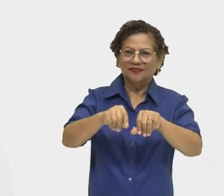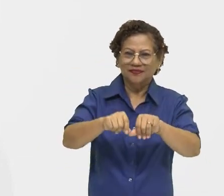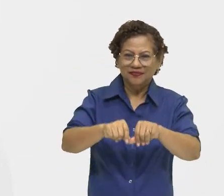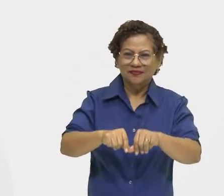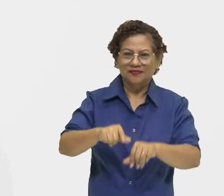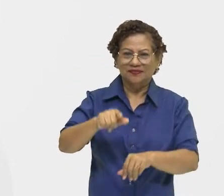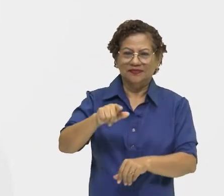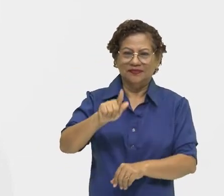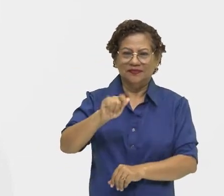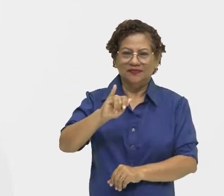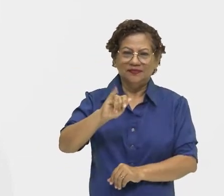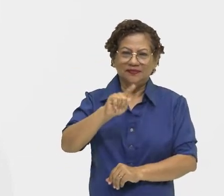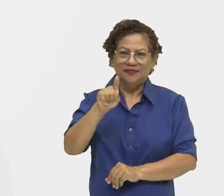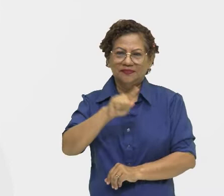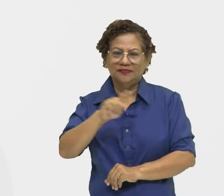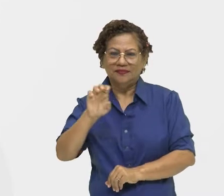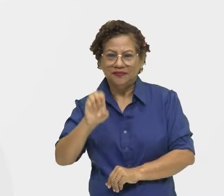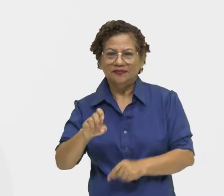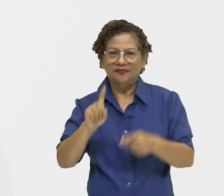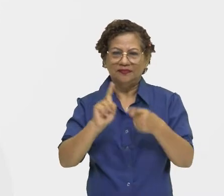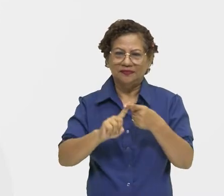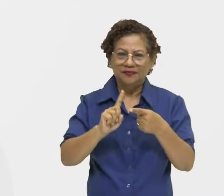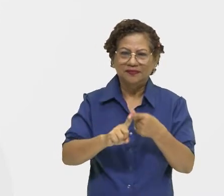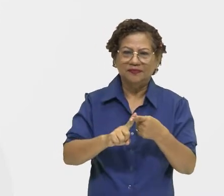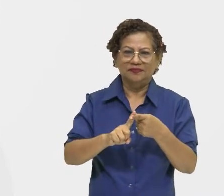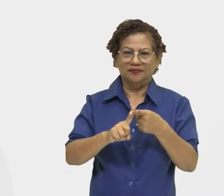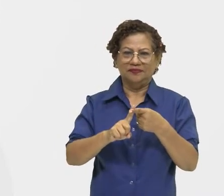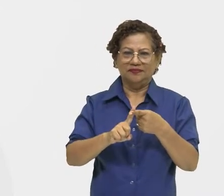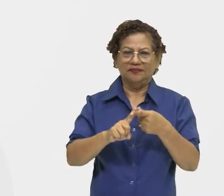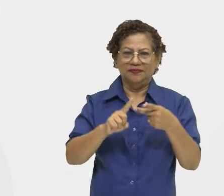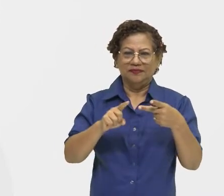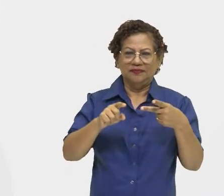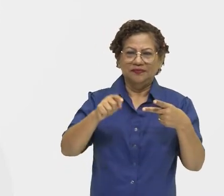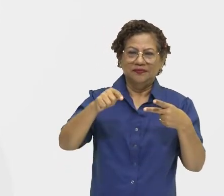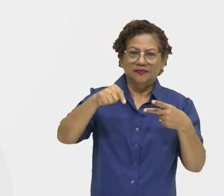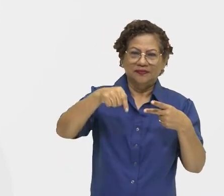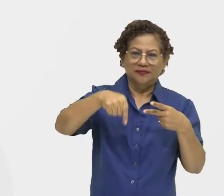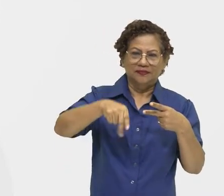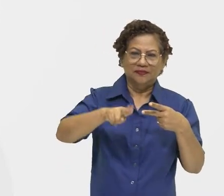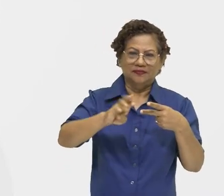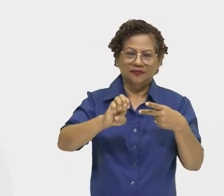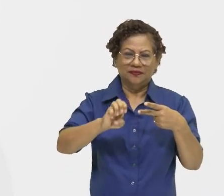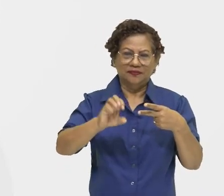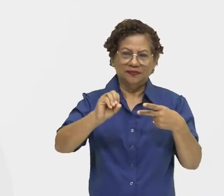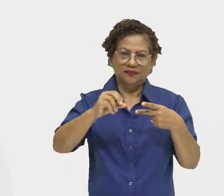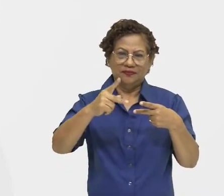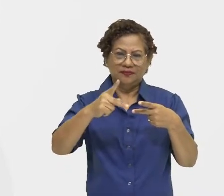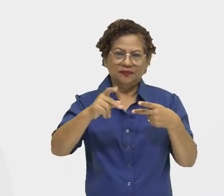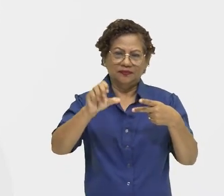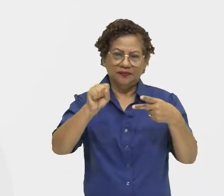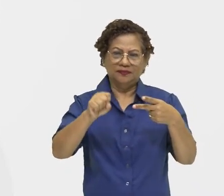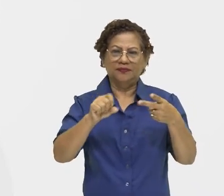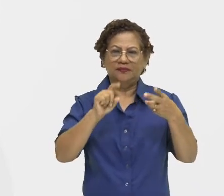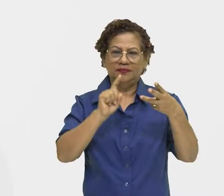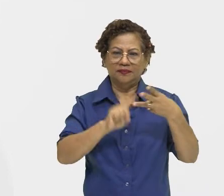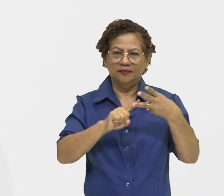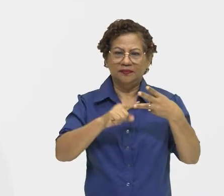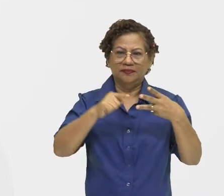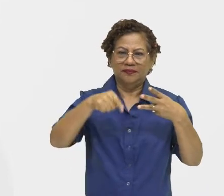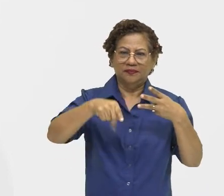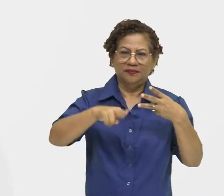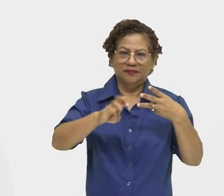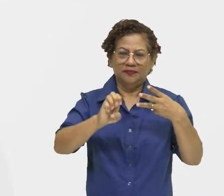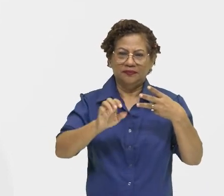Quéops, Quéfren e Miquerinos. Por isso que as 3 pirâmides recebem um nome, cada um nome de